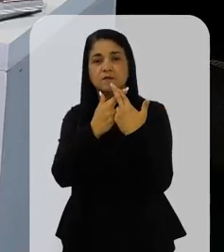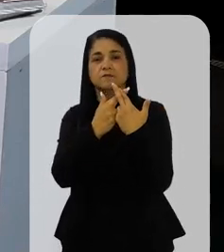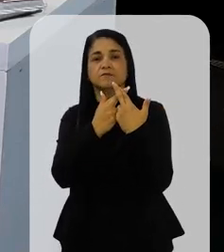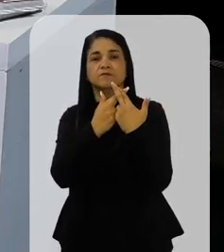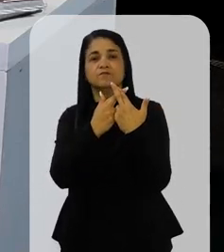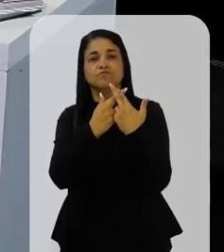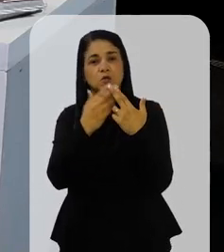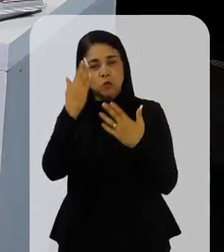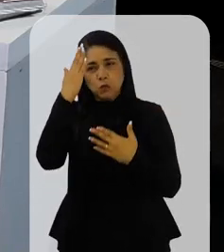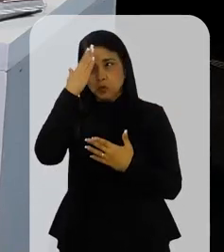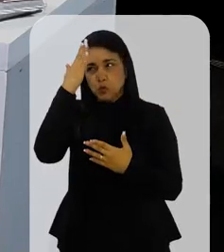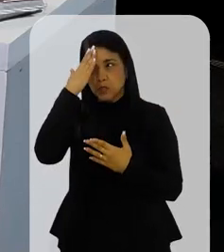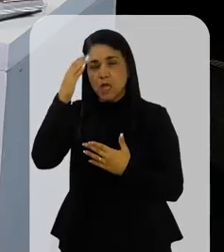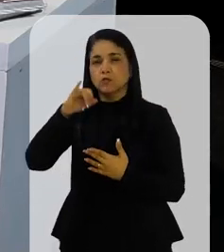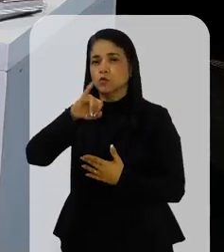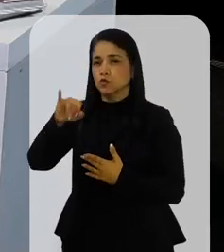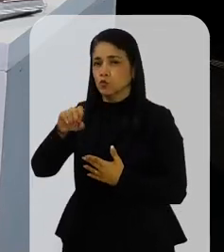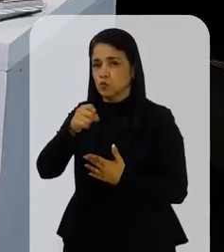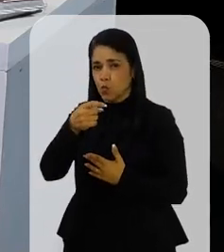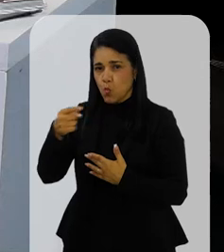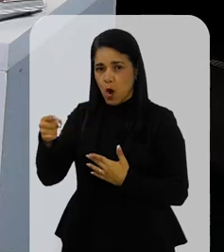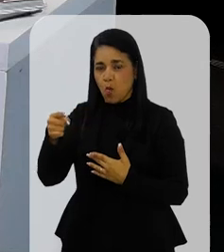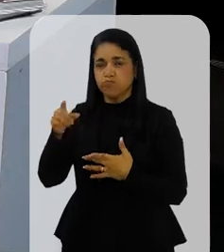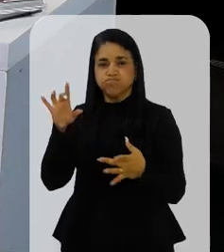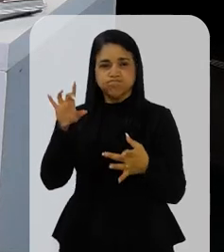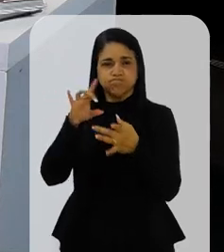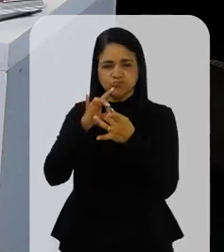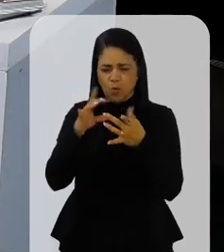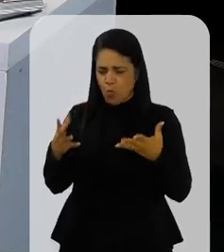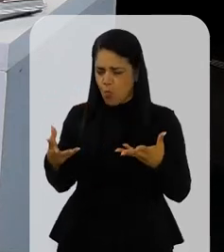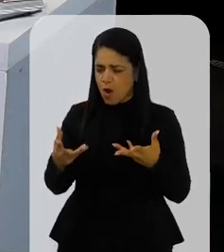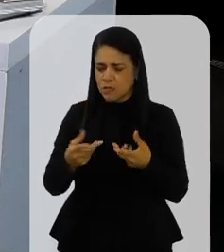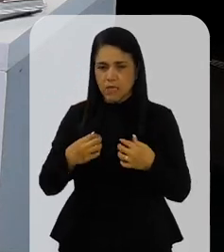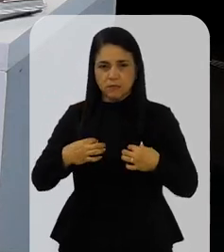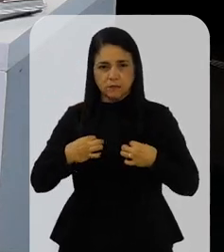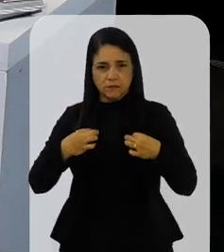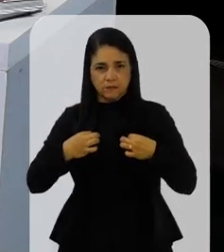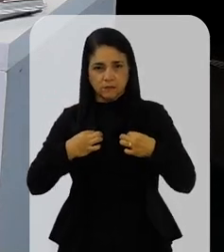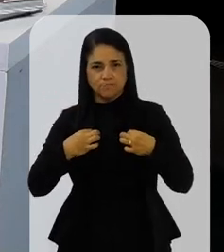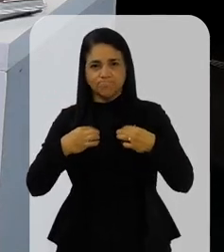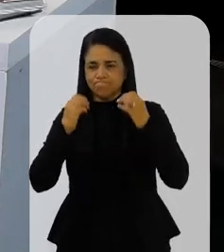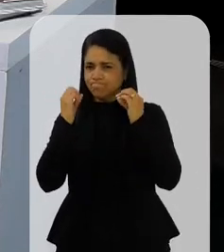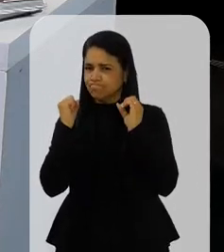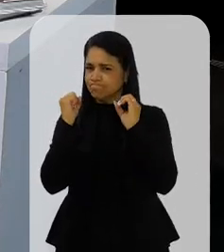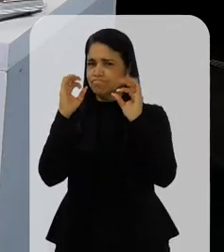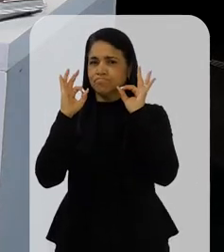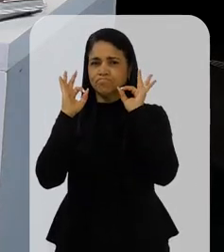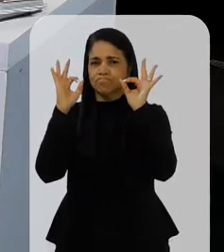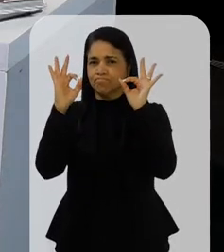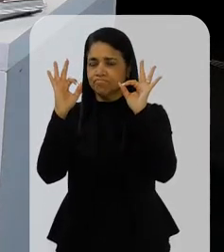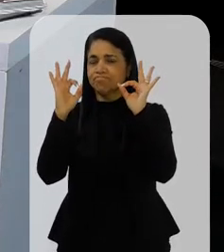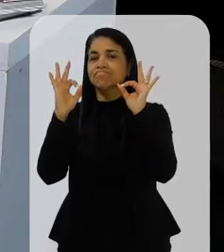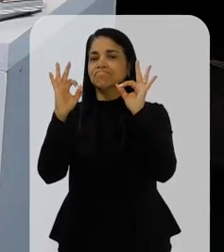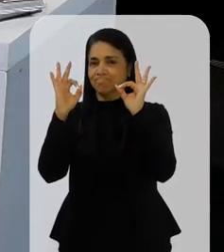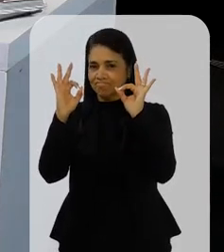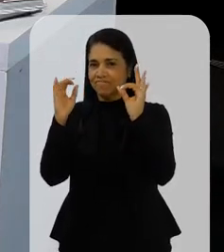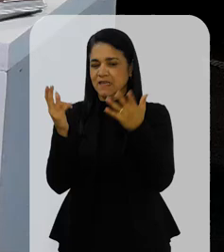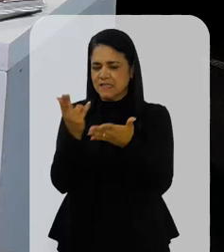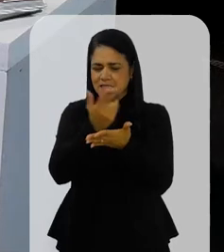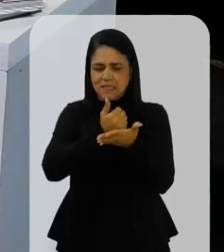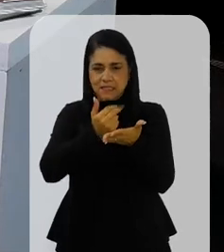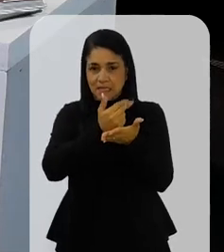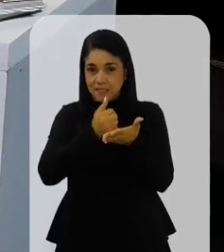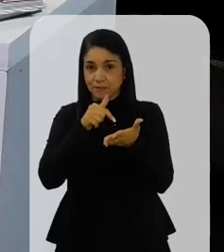por boa parte do sucesso do João. Sim, sim. A qualidade dos figurinos do Viriato, ele era destaque também. Nossa, era maravilhoso.